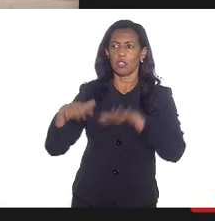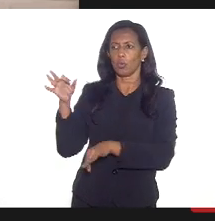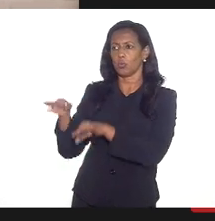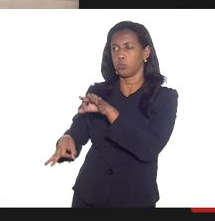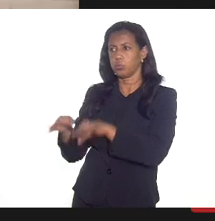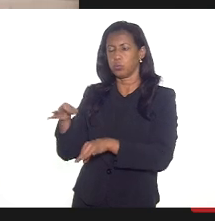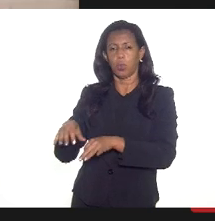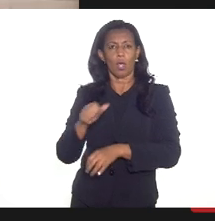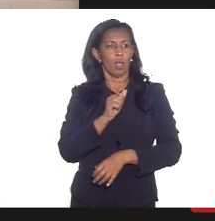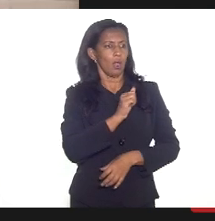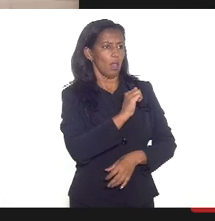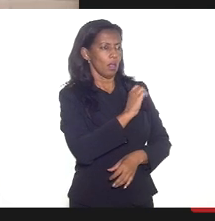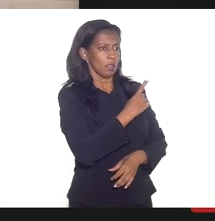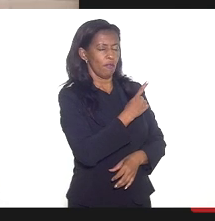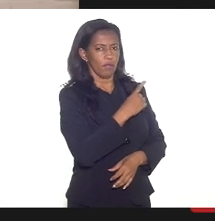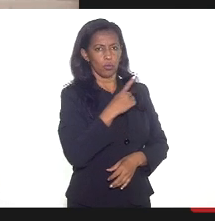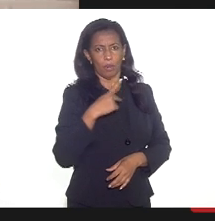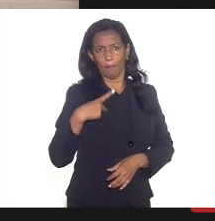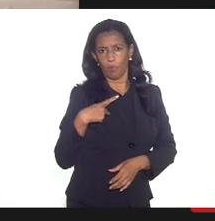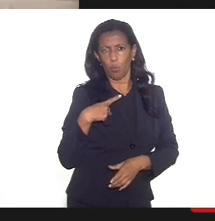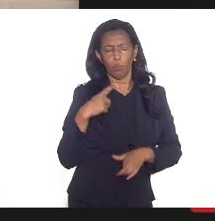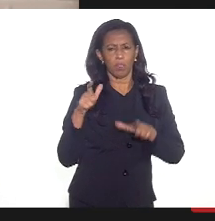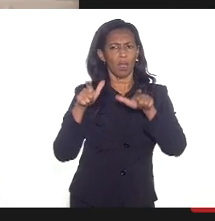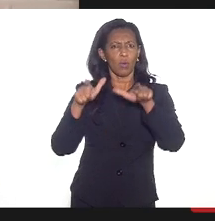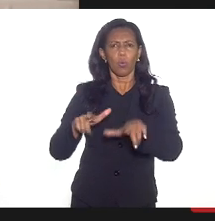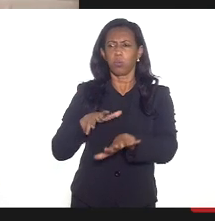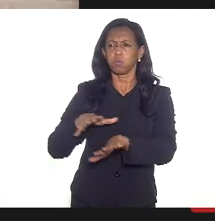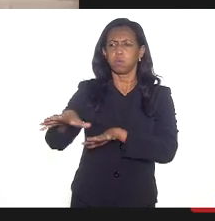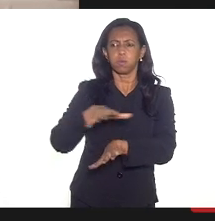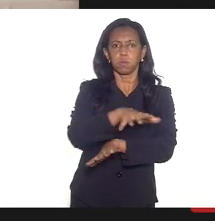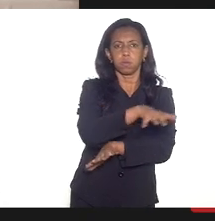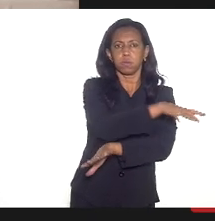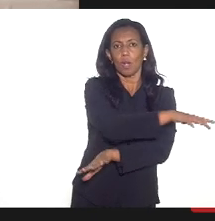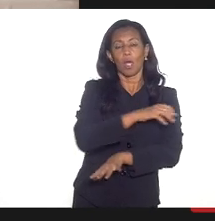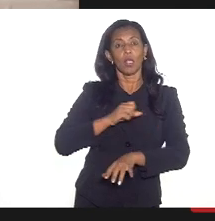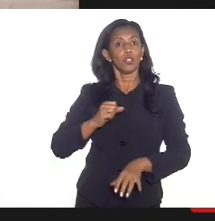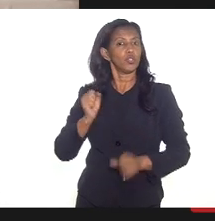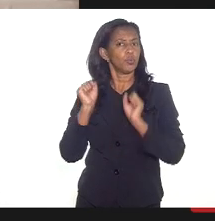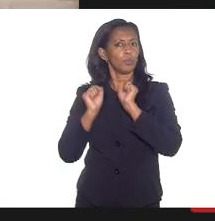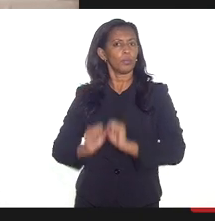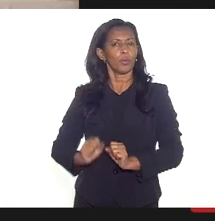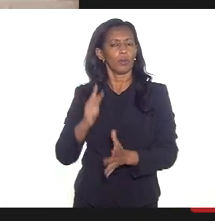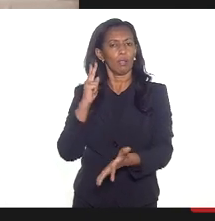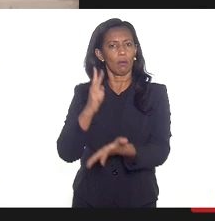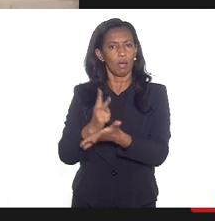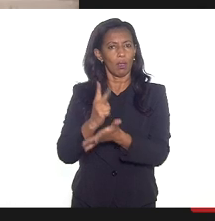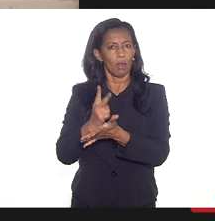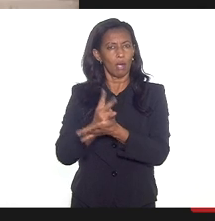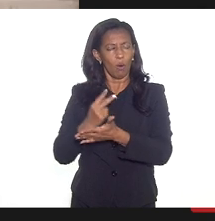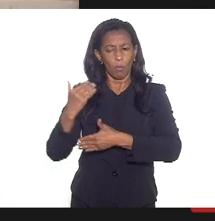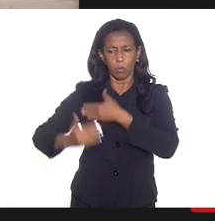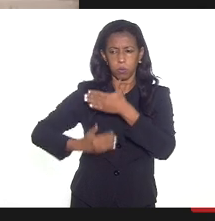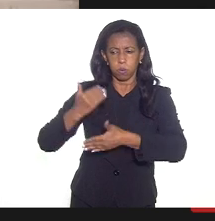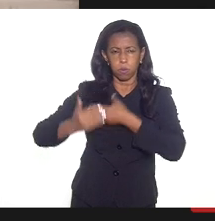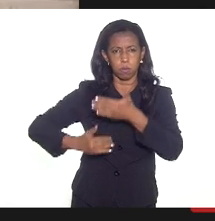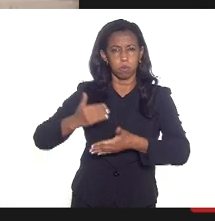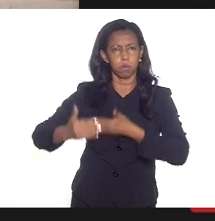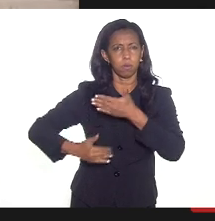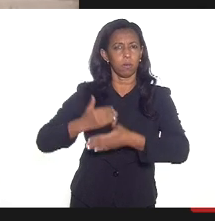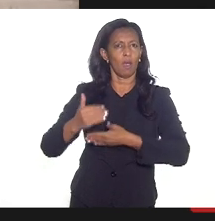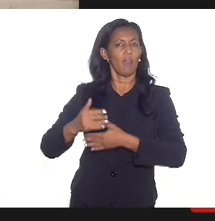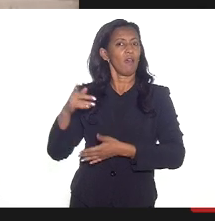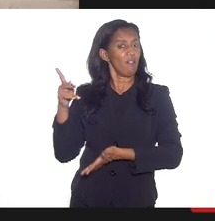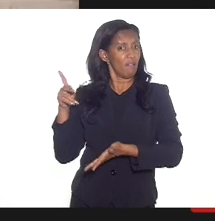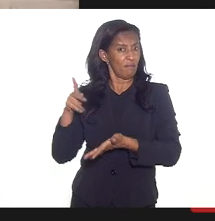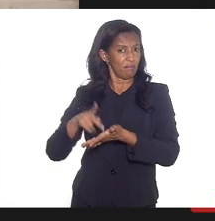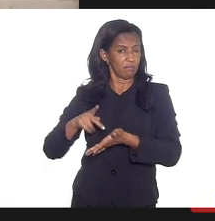seja na defensoria, seja nos espaços de poder, para que a gente possa continuar arduamente nessa luta, fazendo